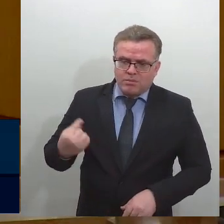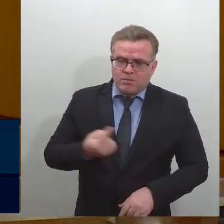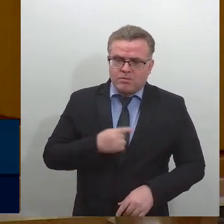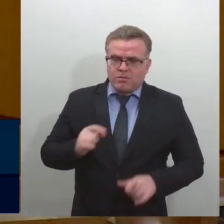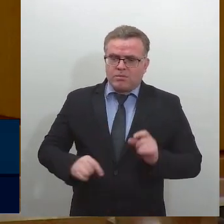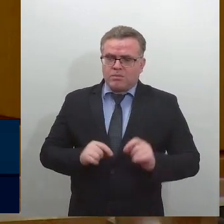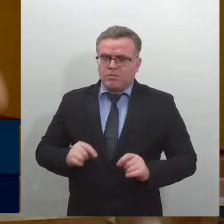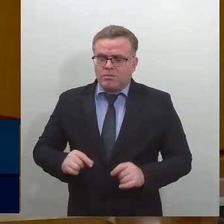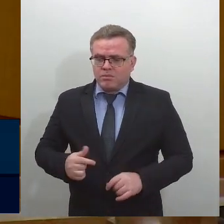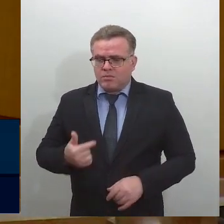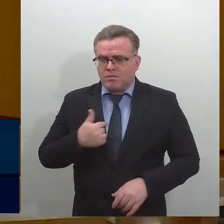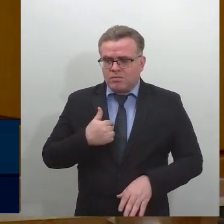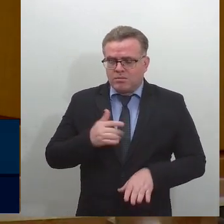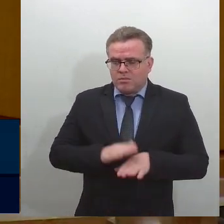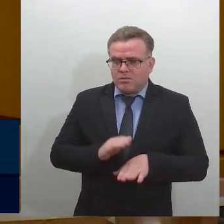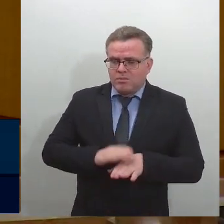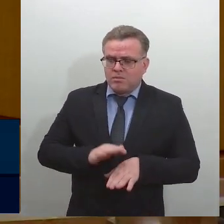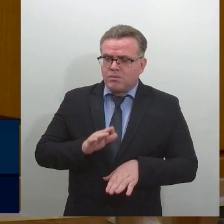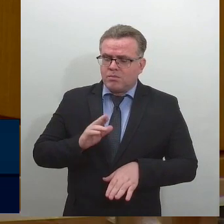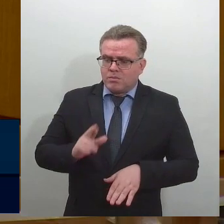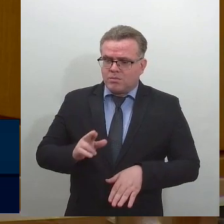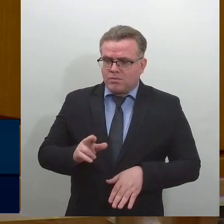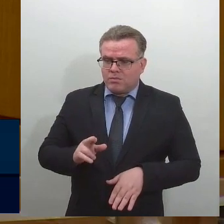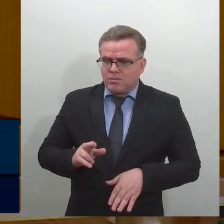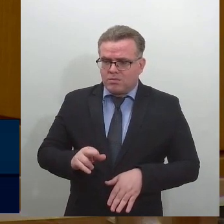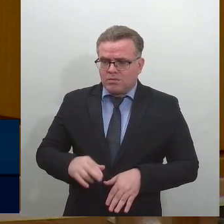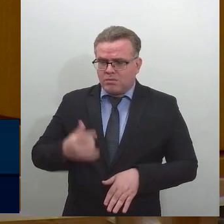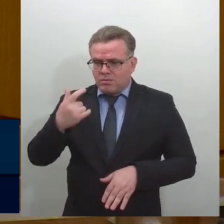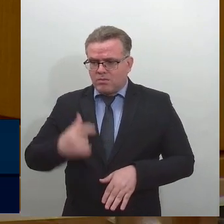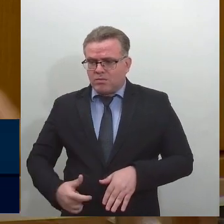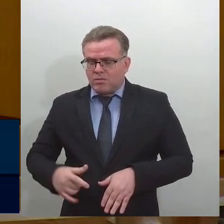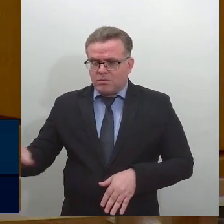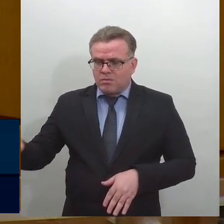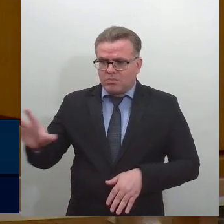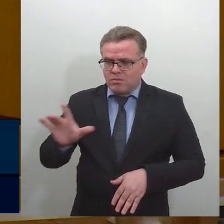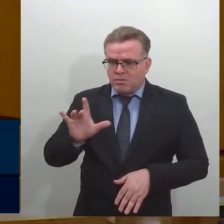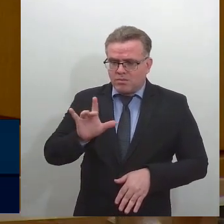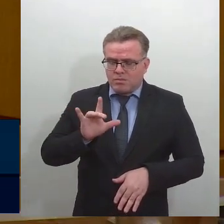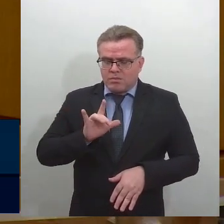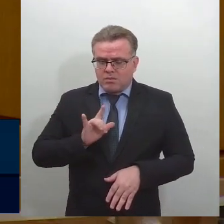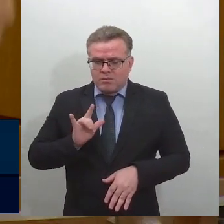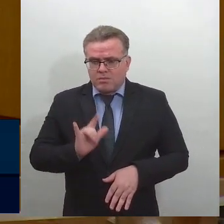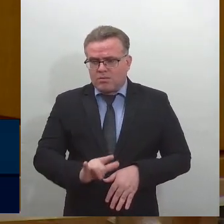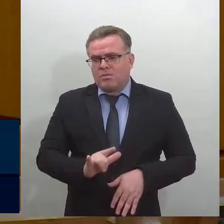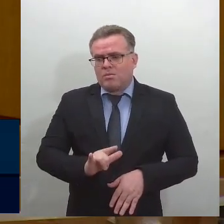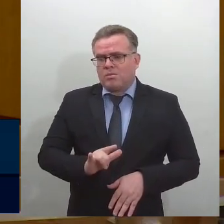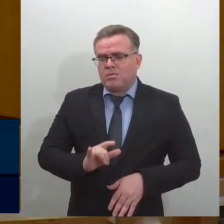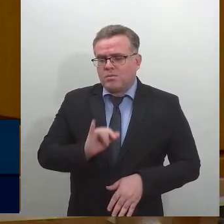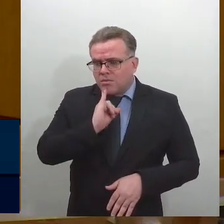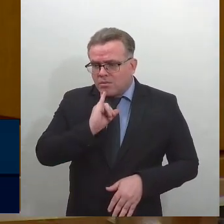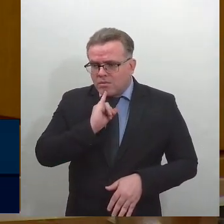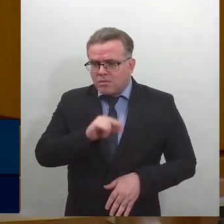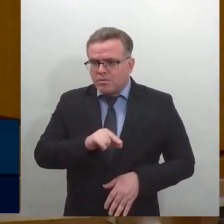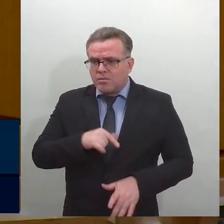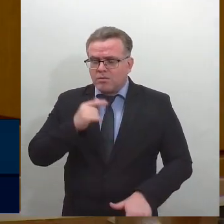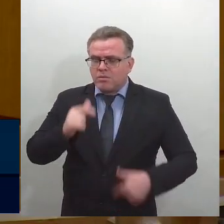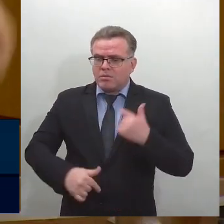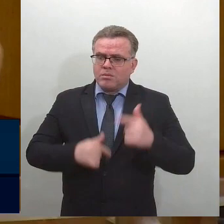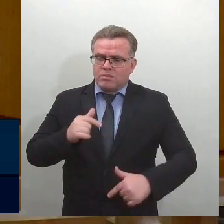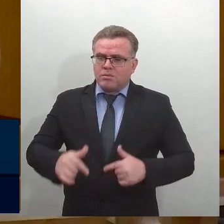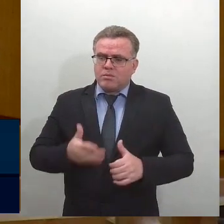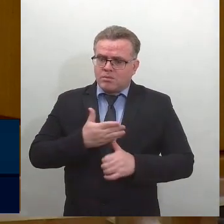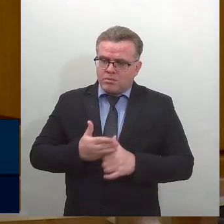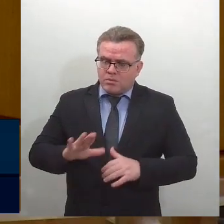um doente por Itabaiana, porque o que fiz do começo do mandato até agora